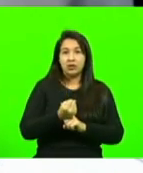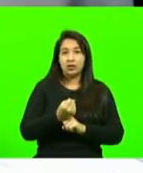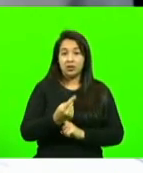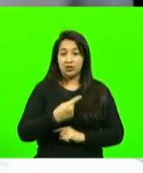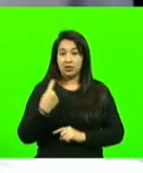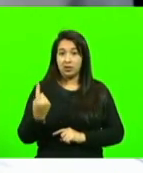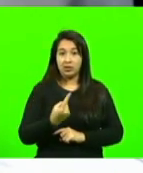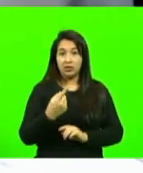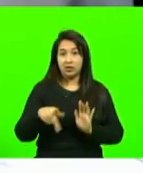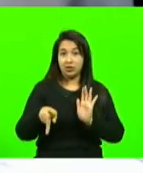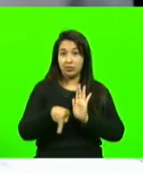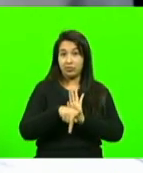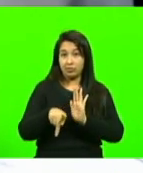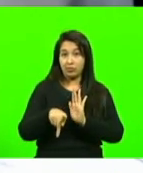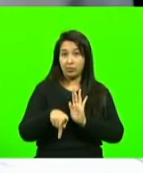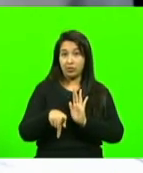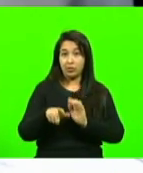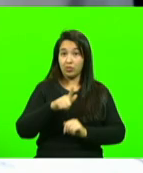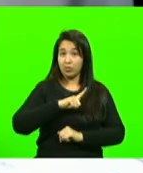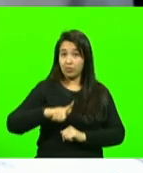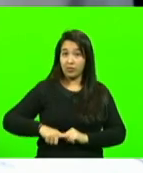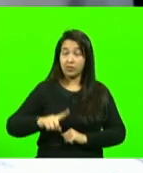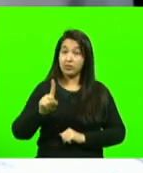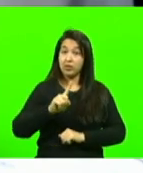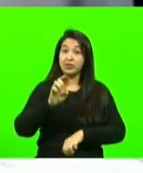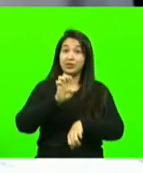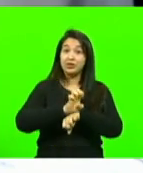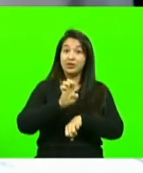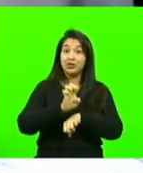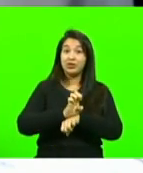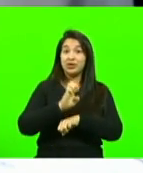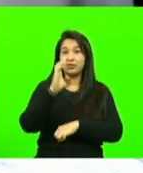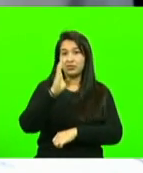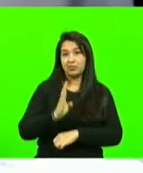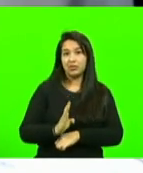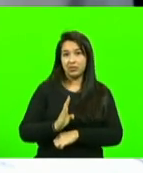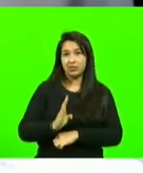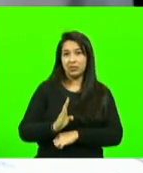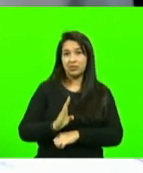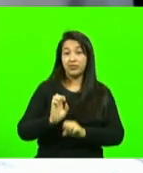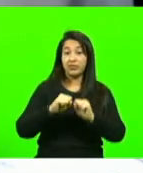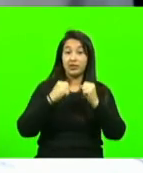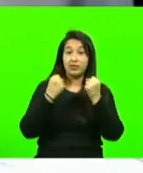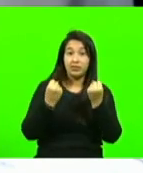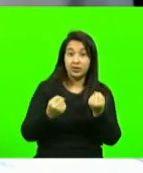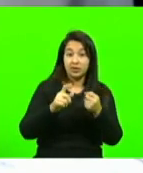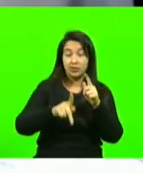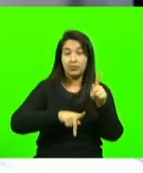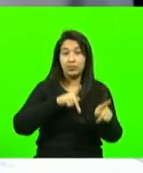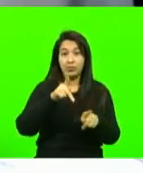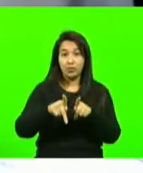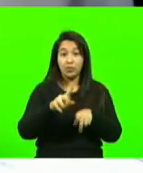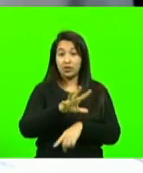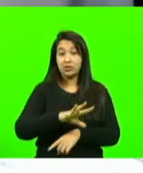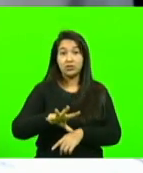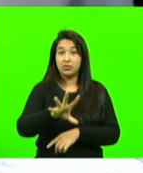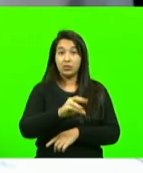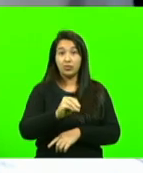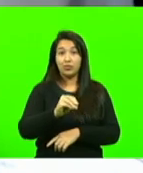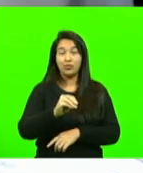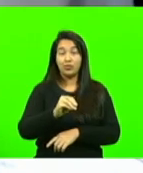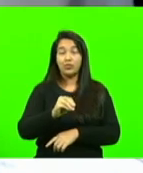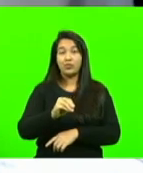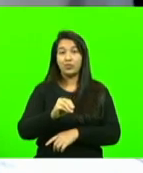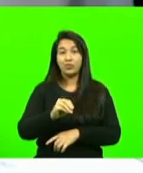dos governos são os funcionários do estado brasileiro a nossa perspectiva e ponto de vista a defesa do direito à população te é de ter